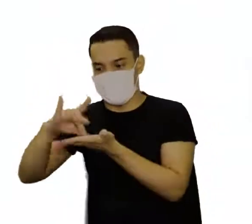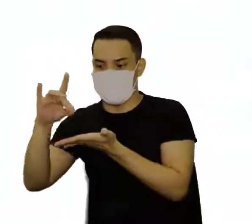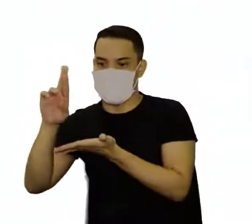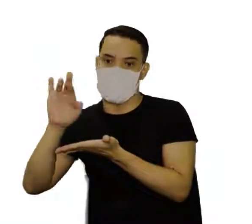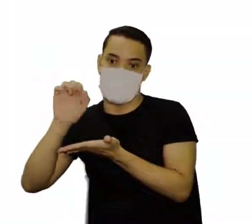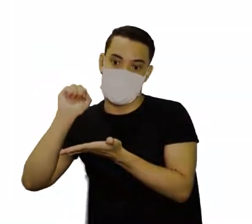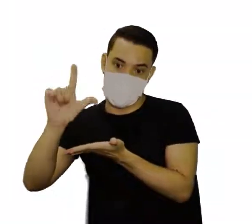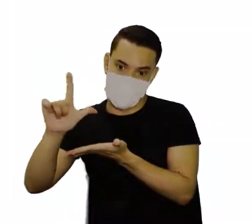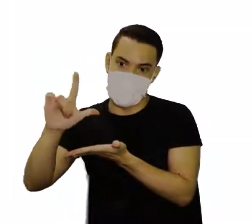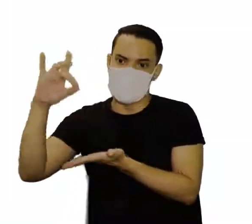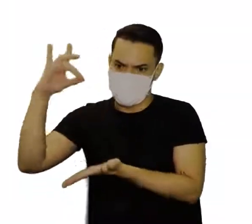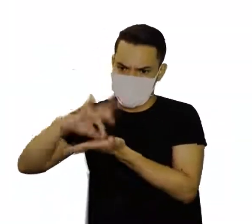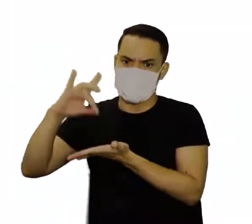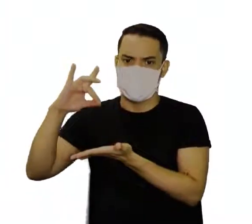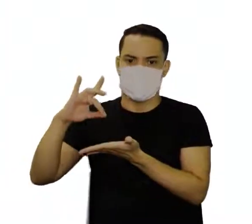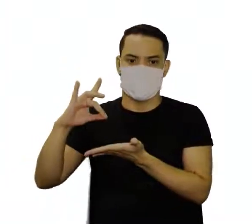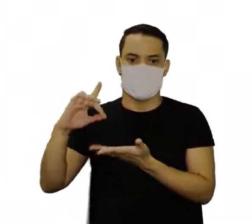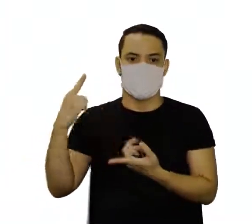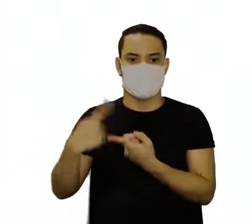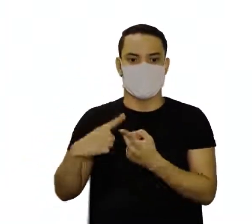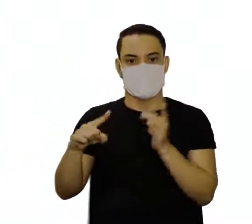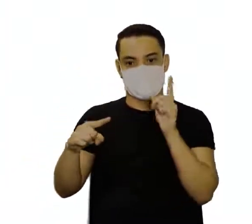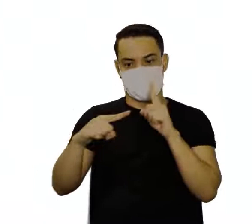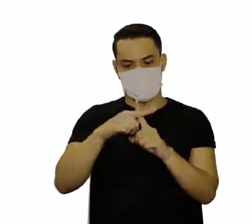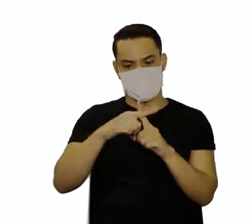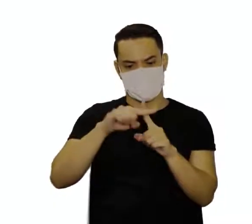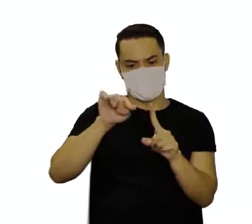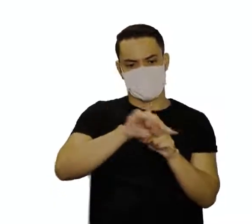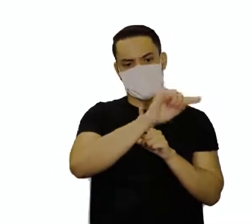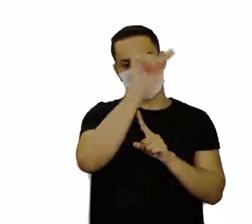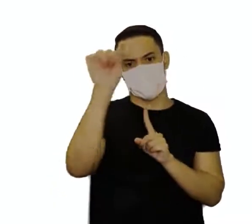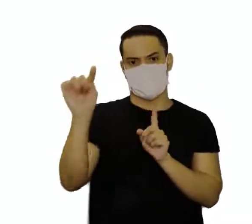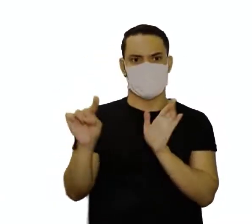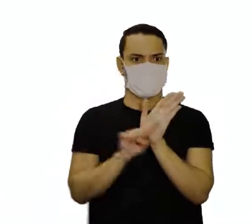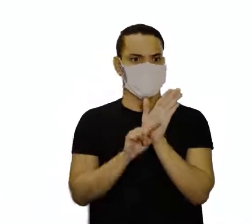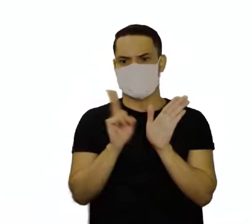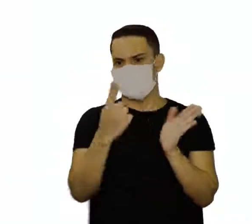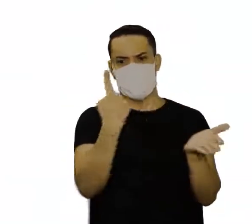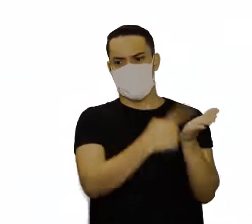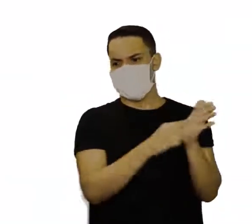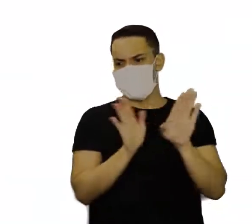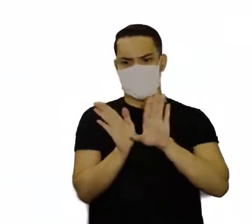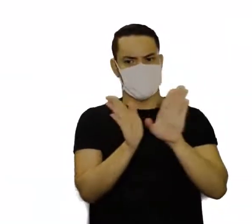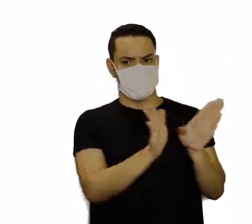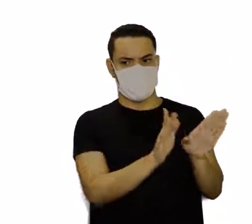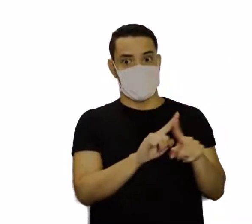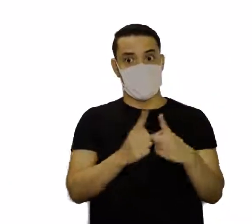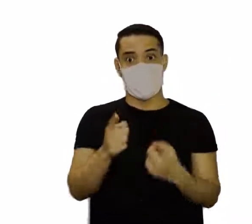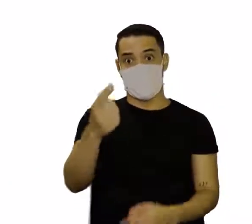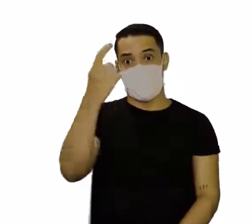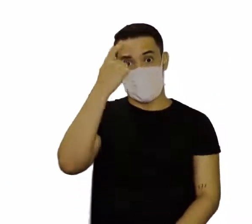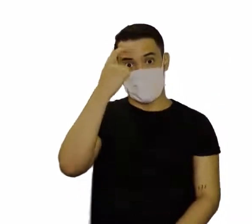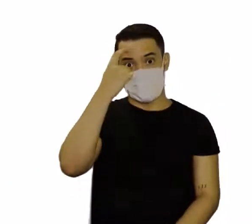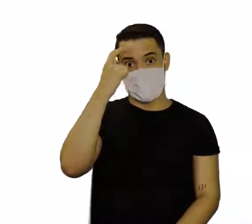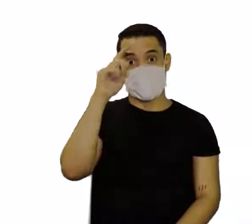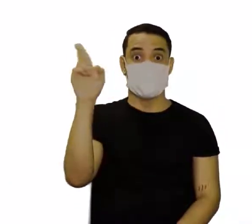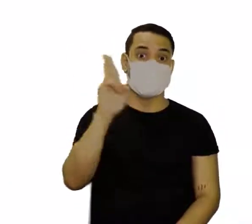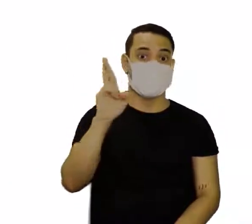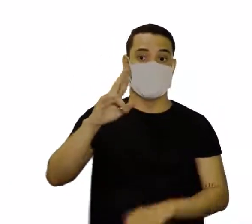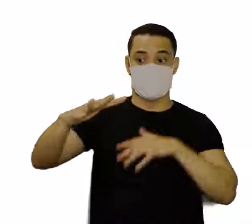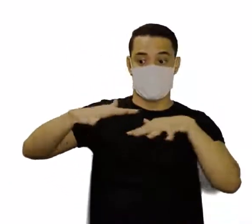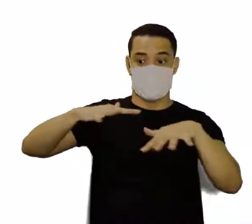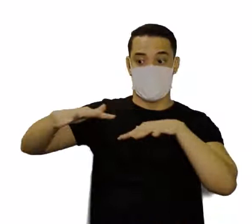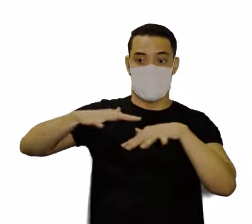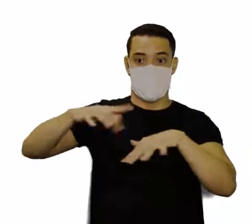convencional. Real positivo chegando no negativo, mas na realidade, só é você pensar, quem se